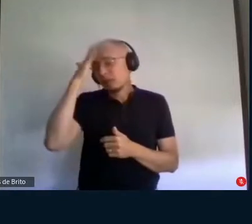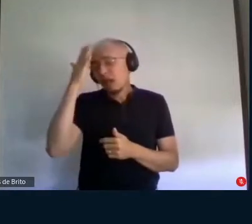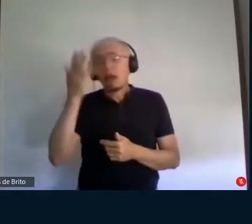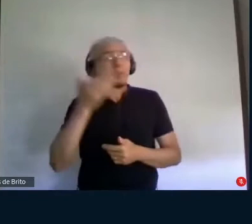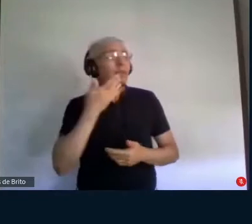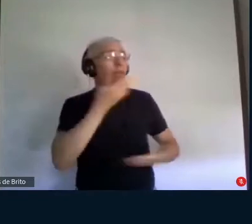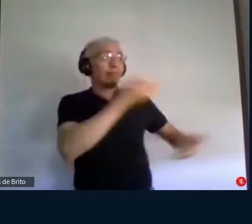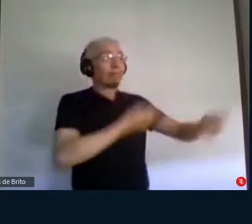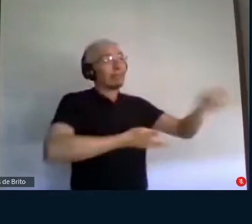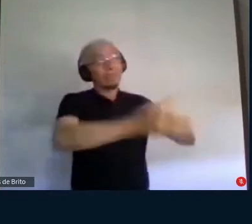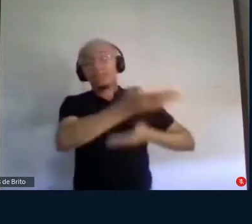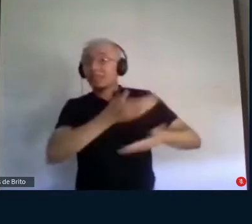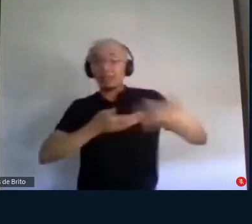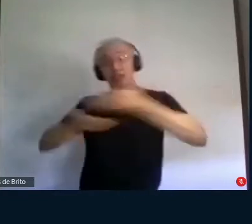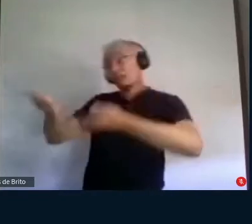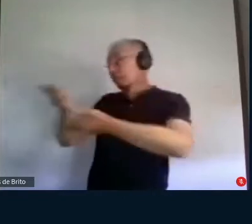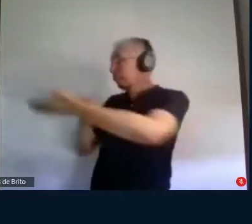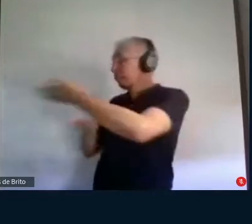têm